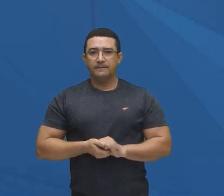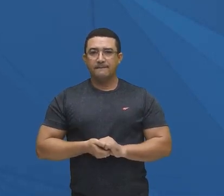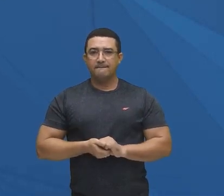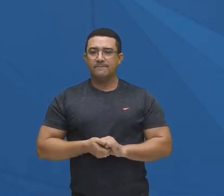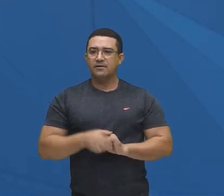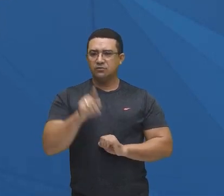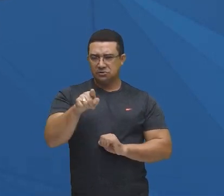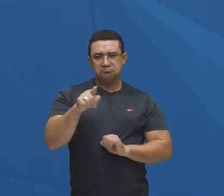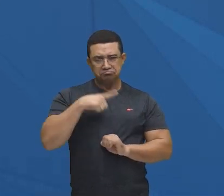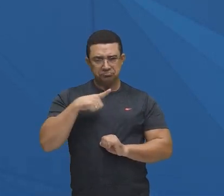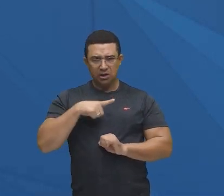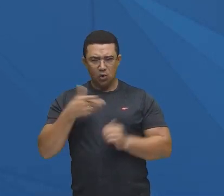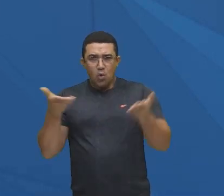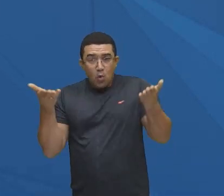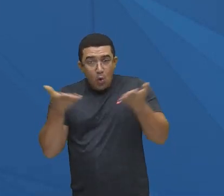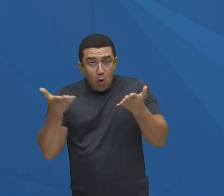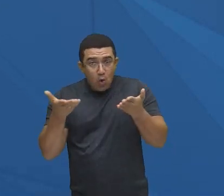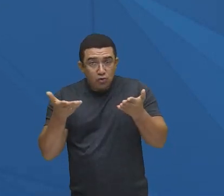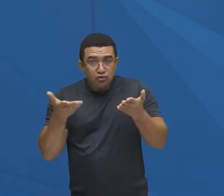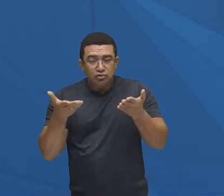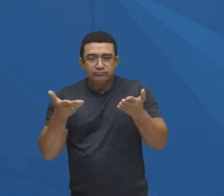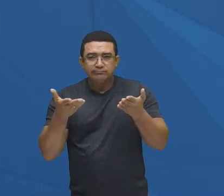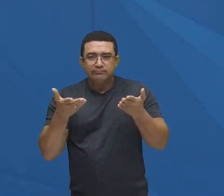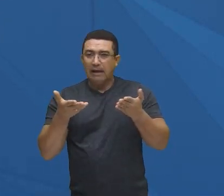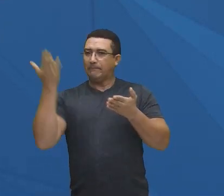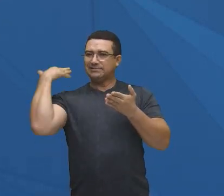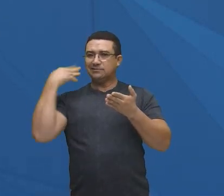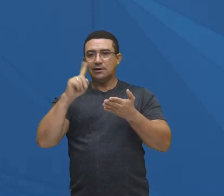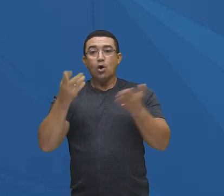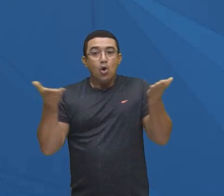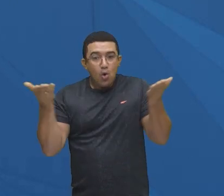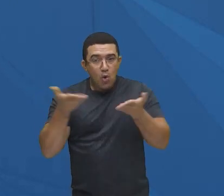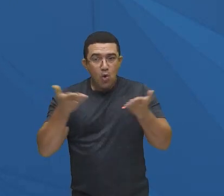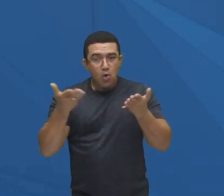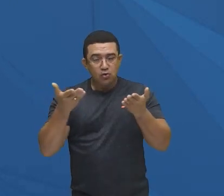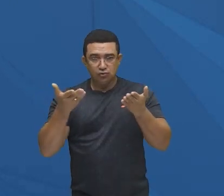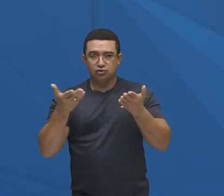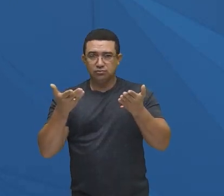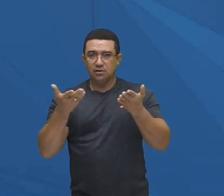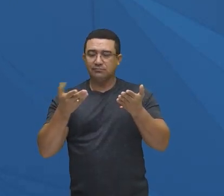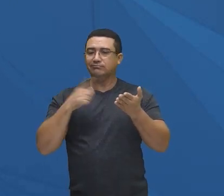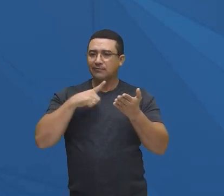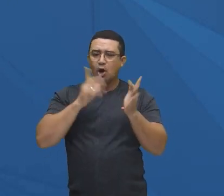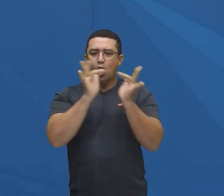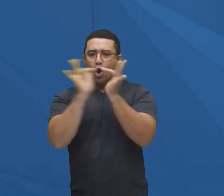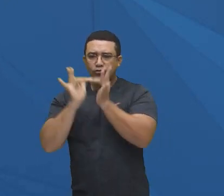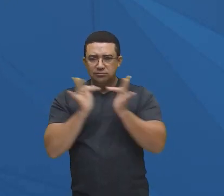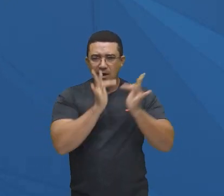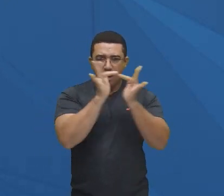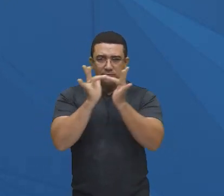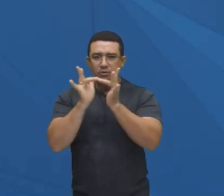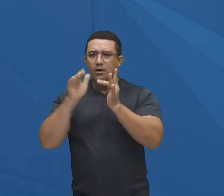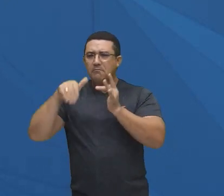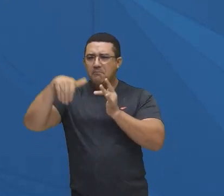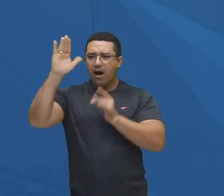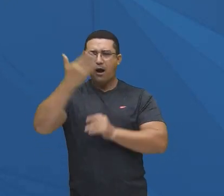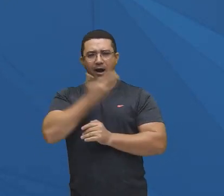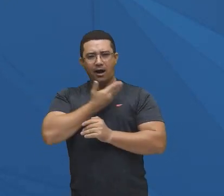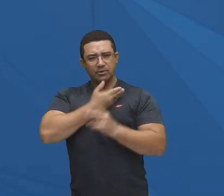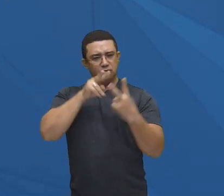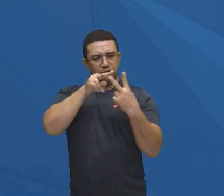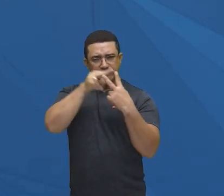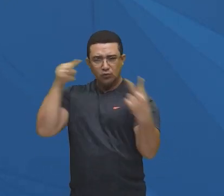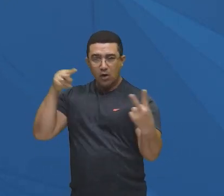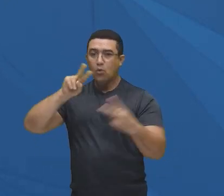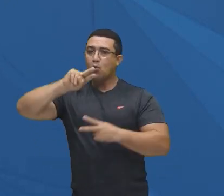Você mantém hoje, vamos fazer esse recorte para esse contexto. Hoje você mantém mais contato